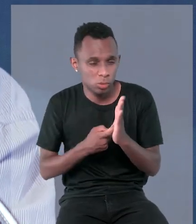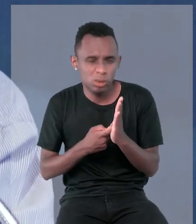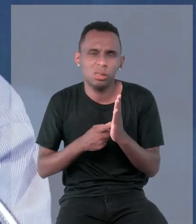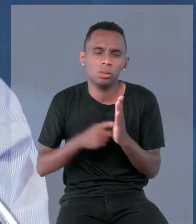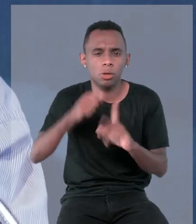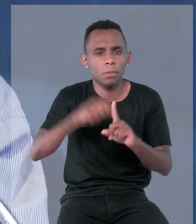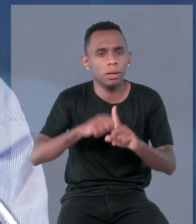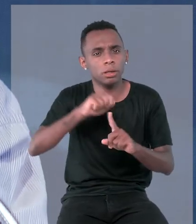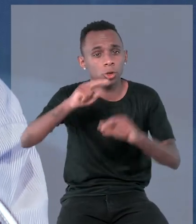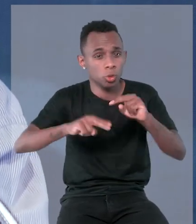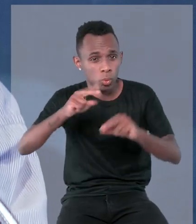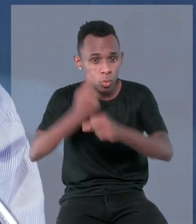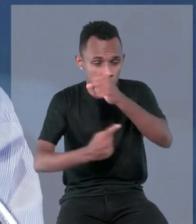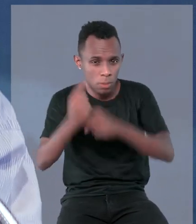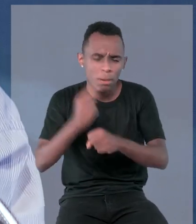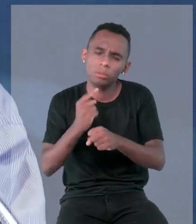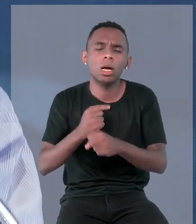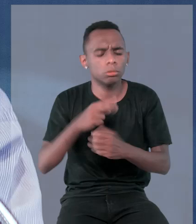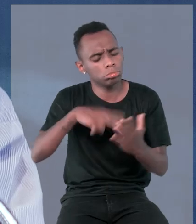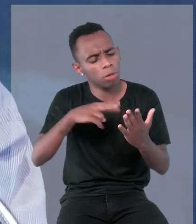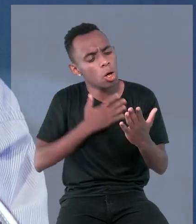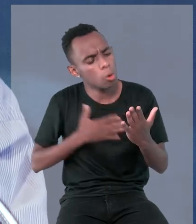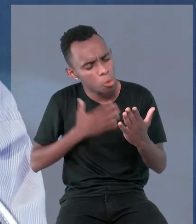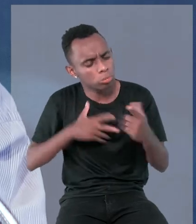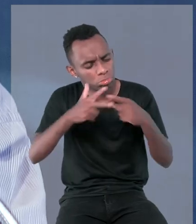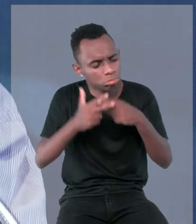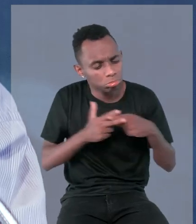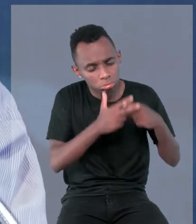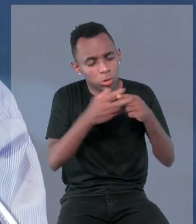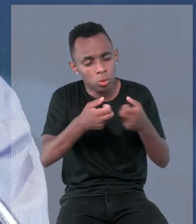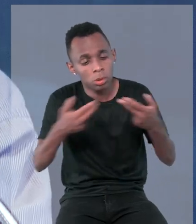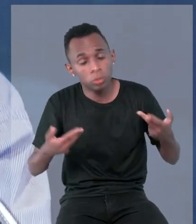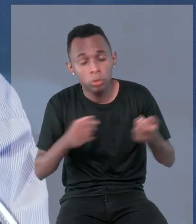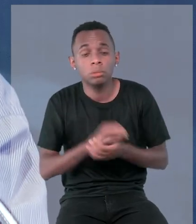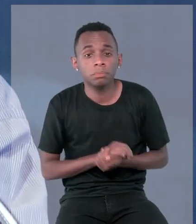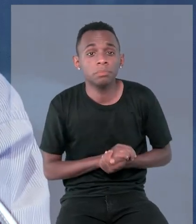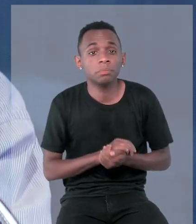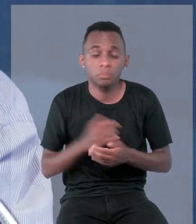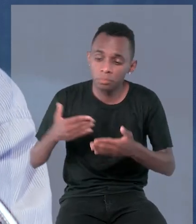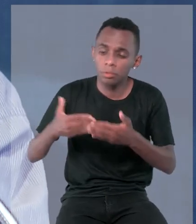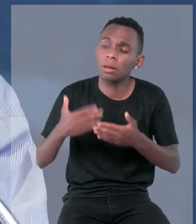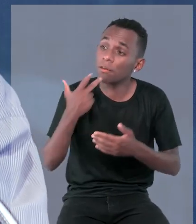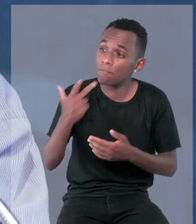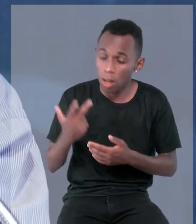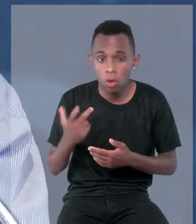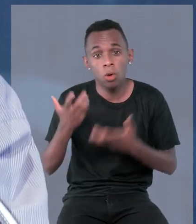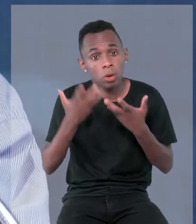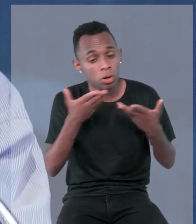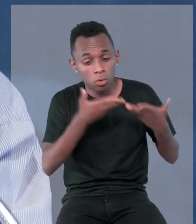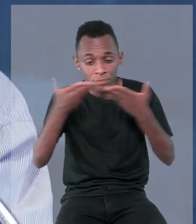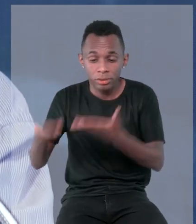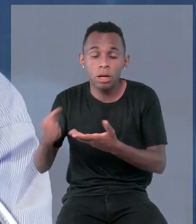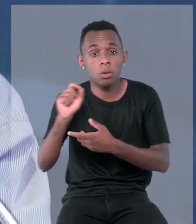foi em junho do ano passado. Eu li, gostei muito, fiz algumas observações, E há pouco tempo ele falou assim, olha, eu quero te